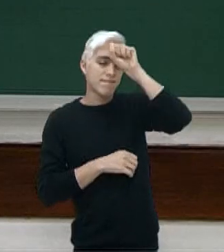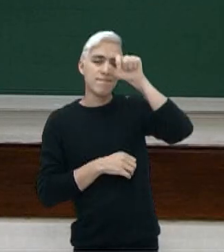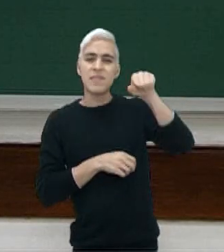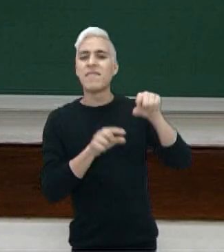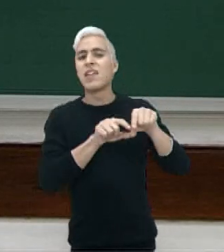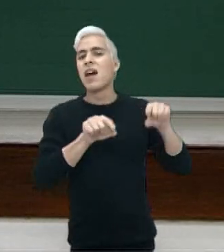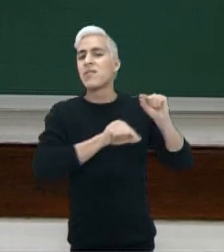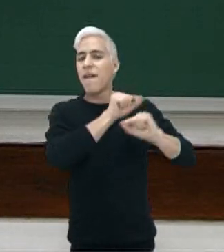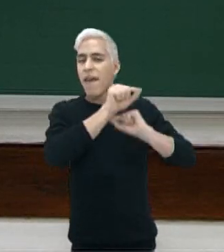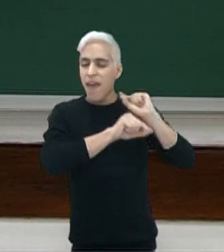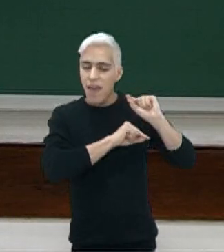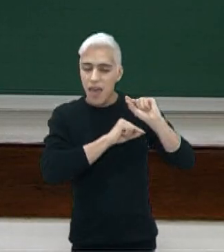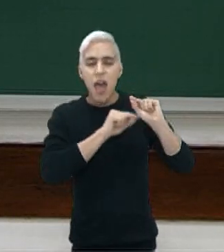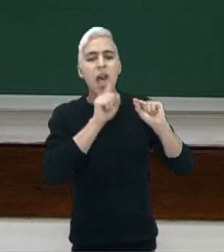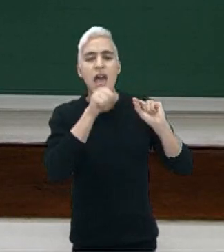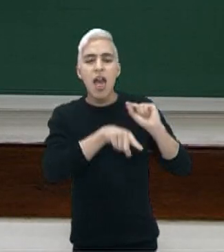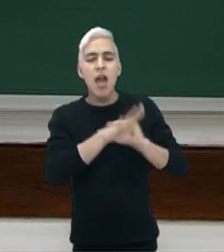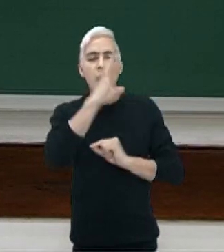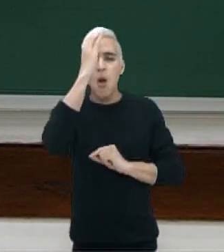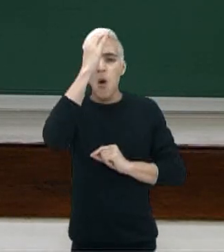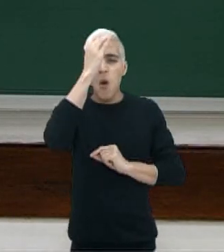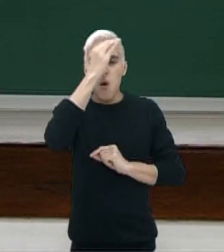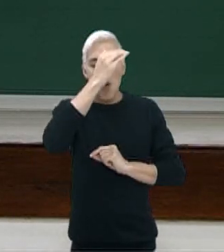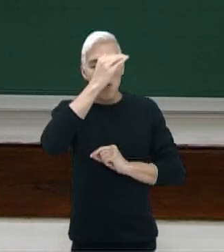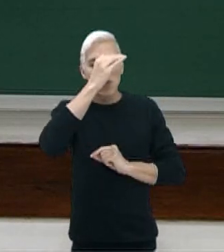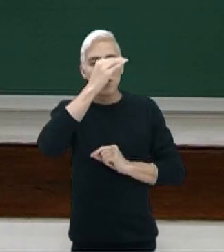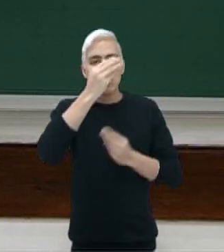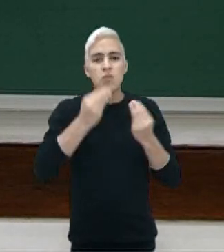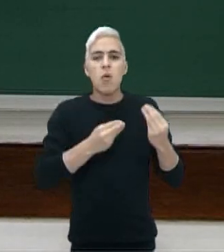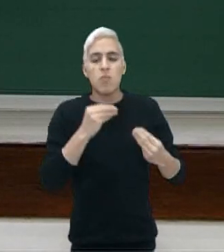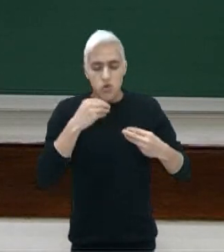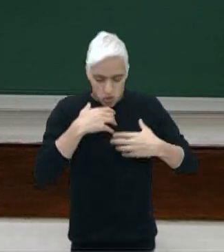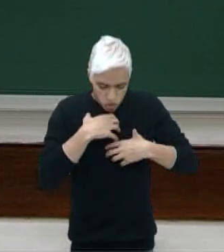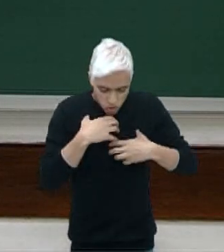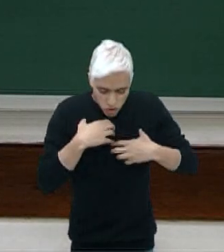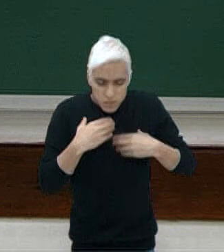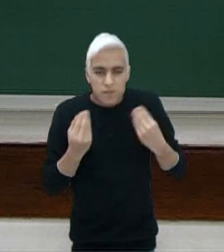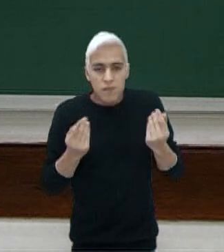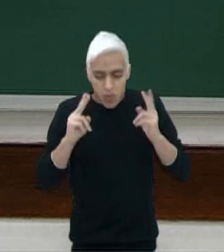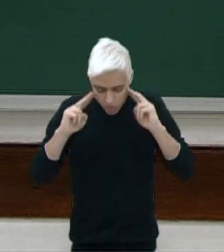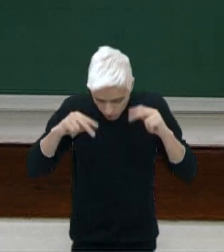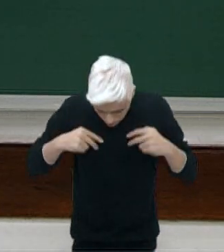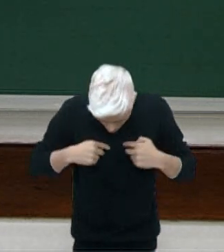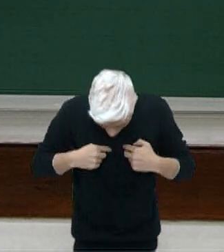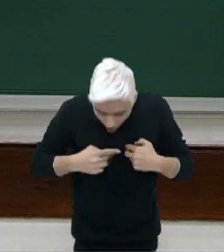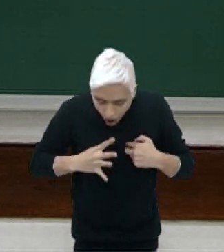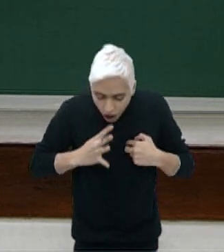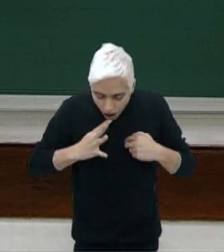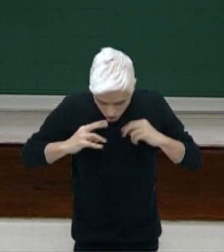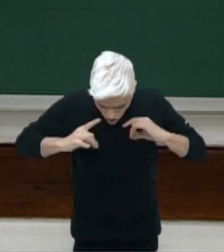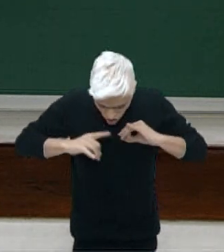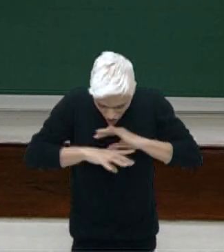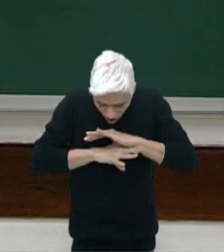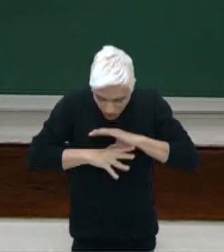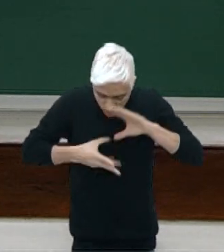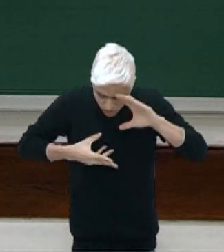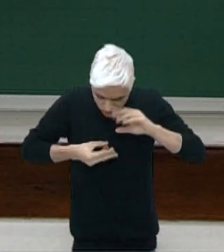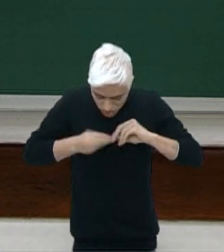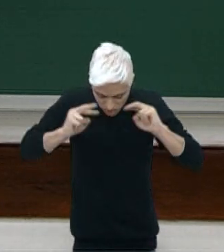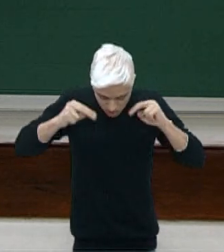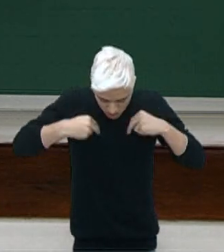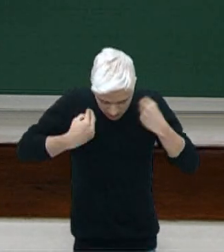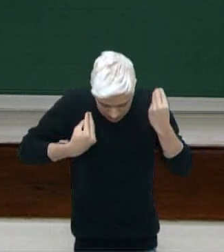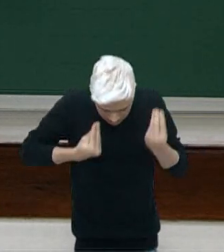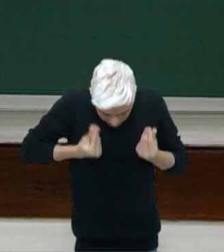nessa frase? Uma ideia de consciência da condição, né? Quando a gente tem consciência da condição em que nós